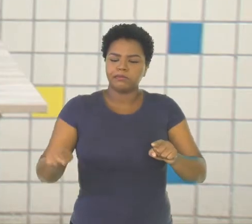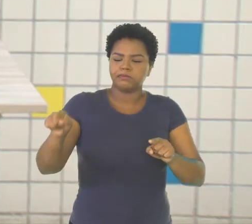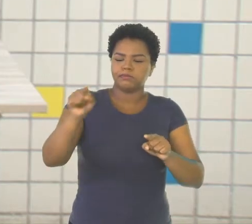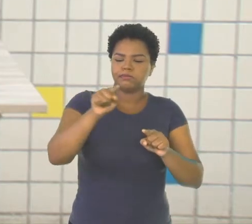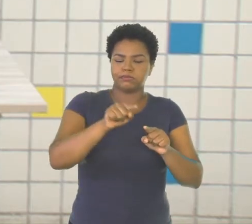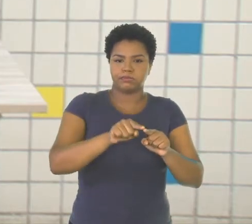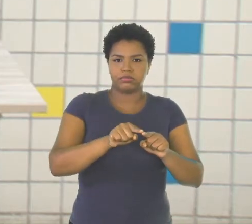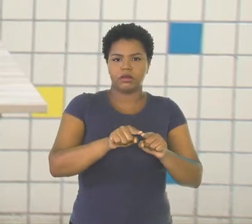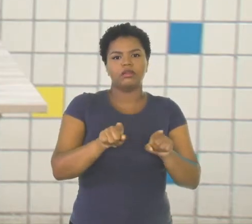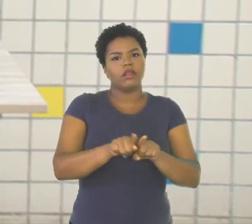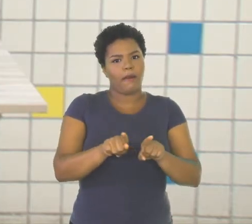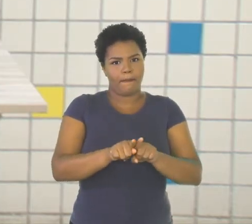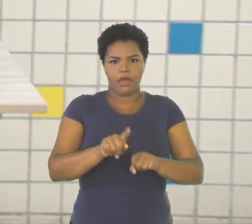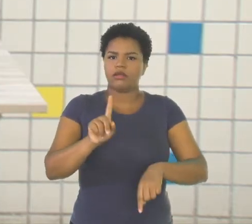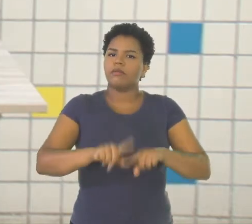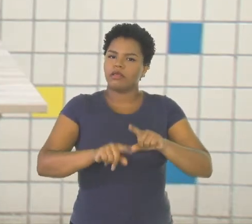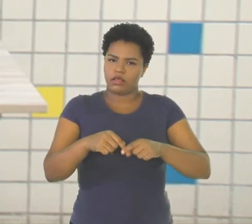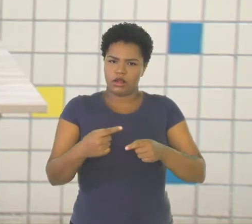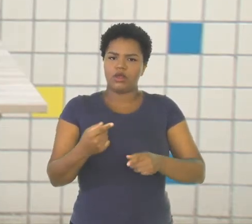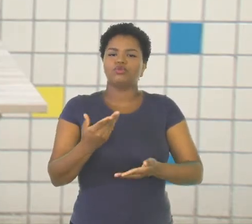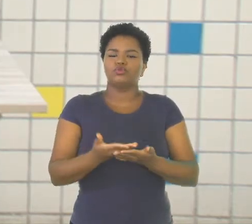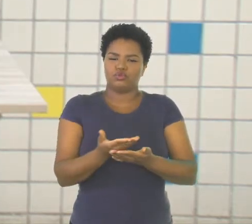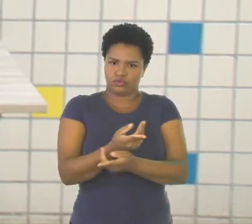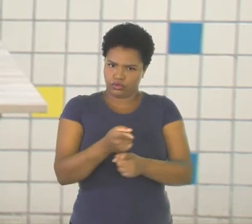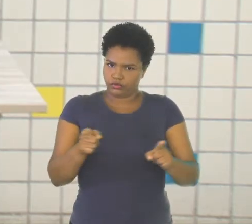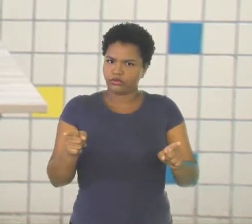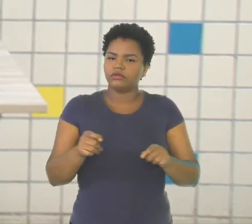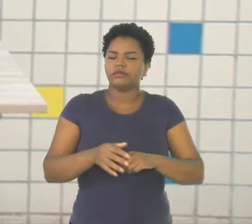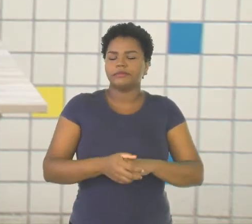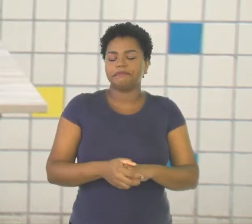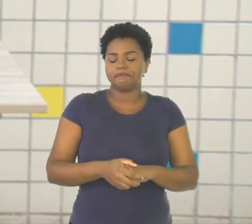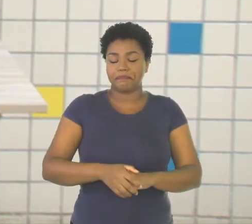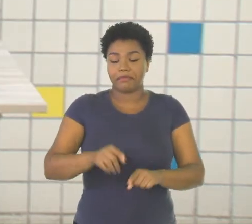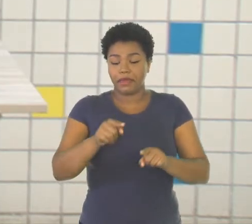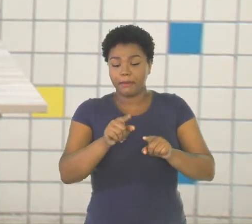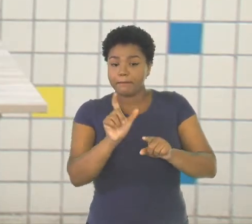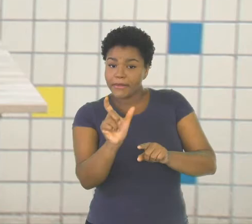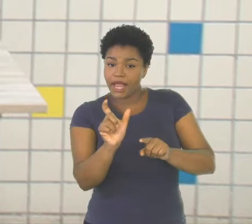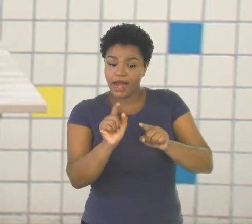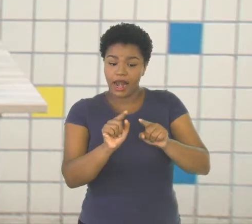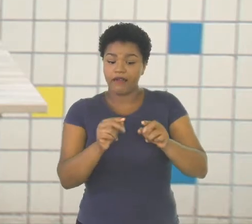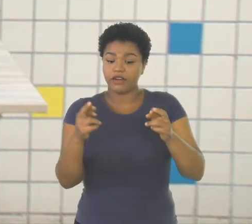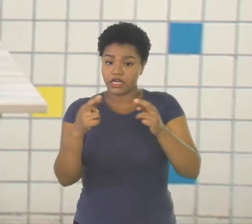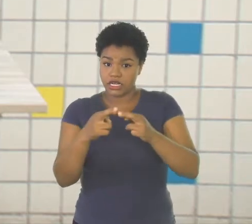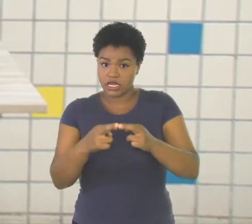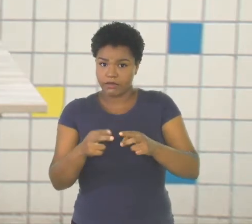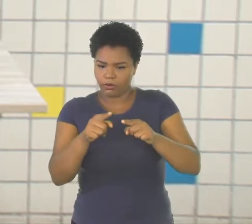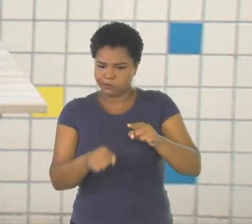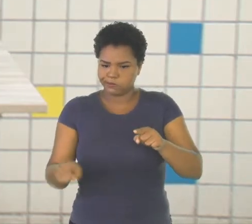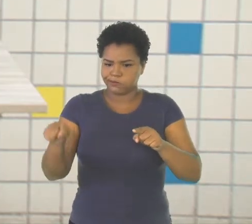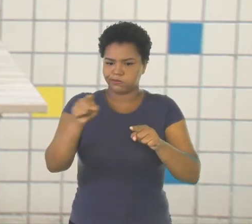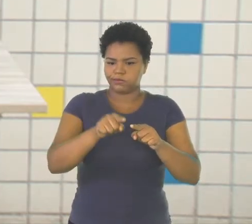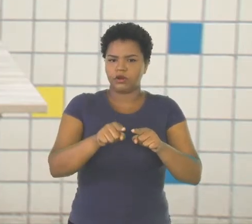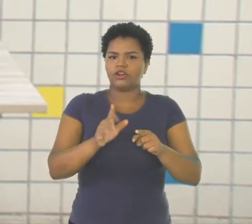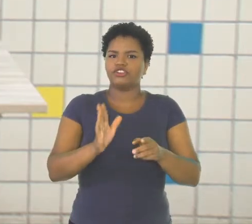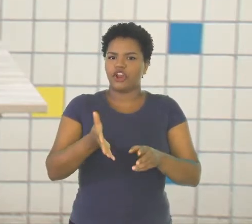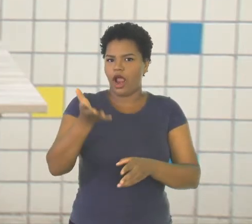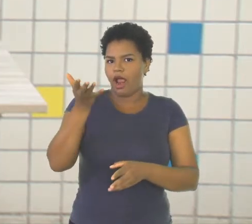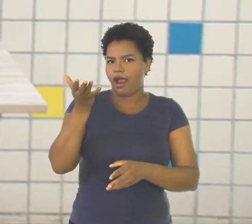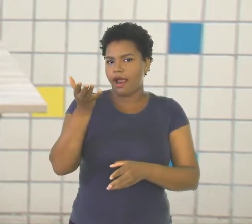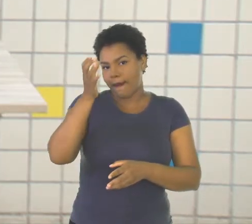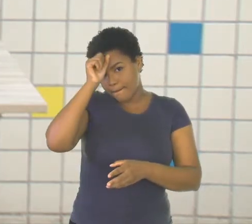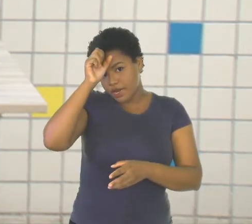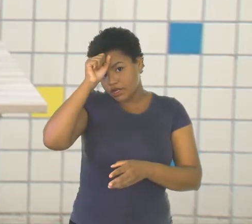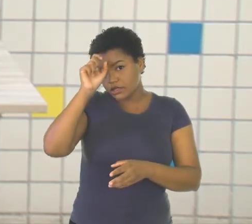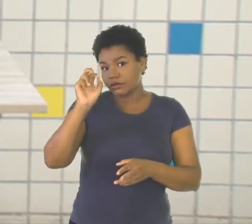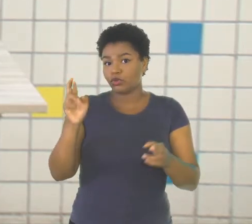uma questão do seu material de estudo, circular as palavras que rimam. Como já aprendemos, rima